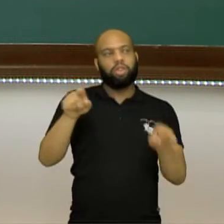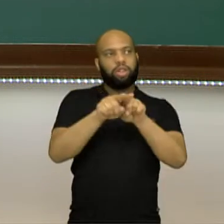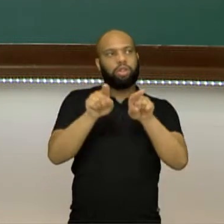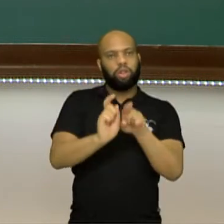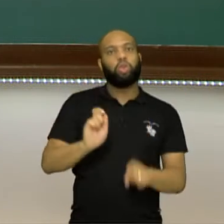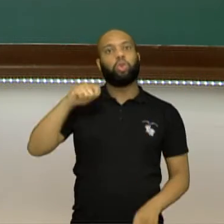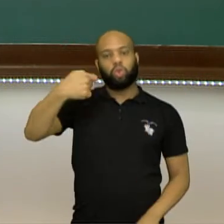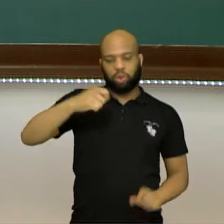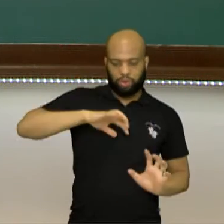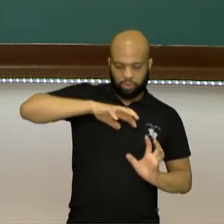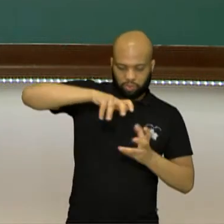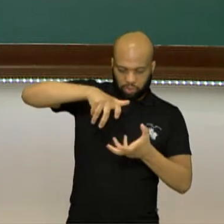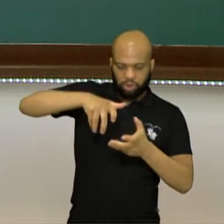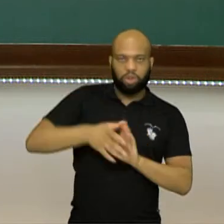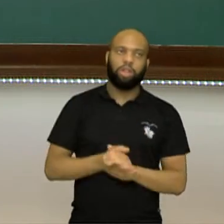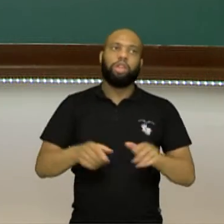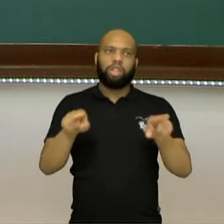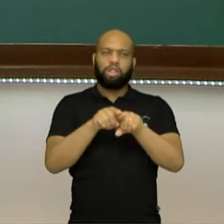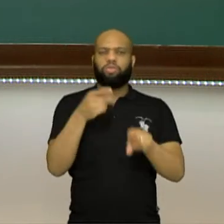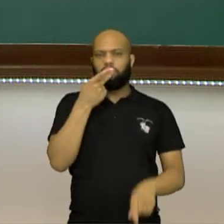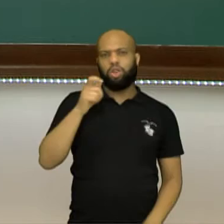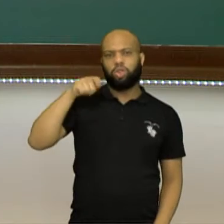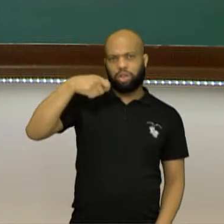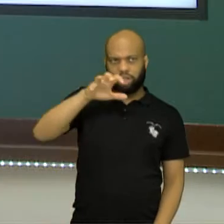sobre o mundo. E falando sobre conhecer,